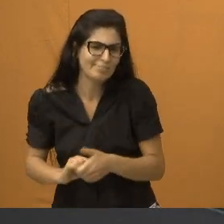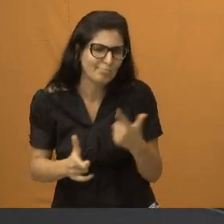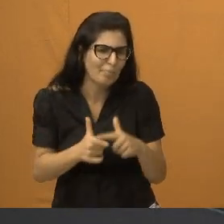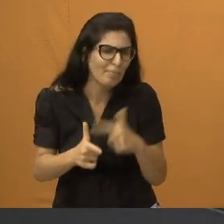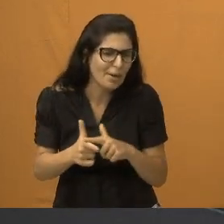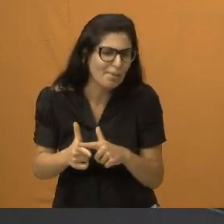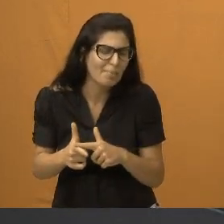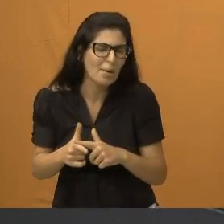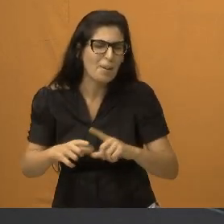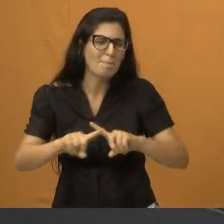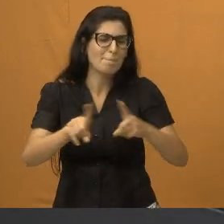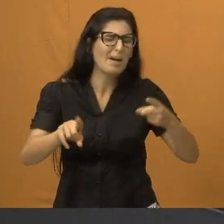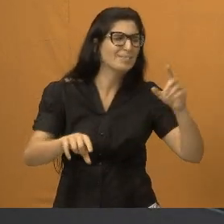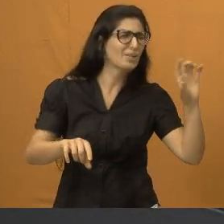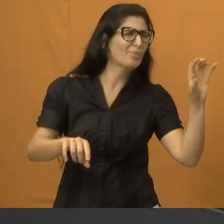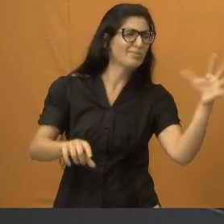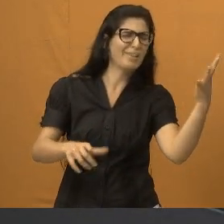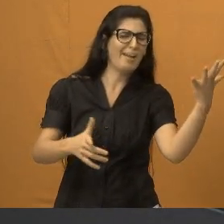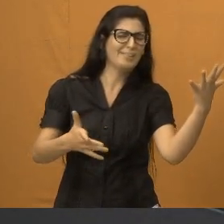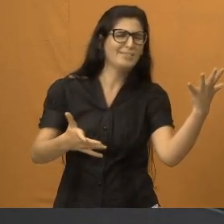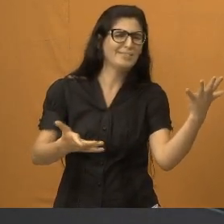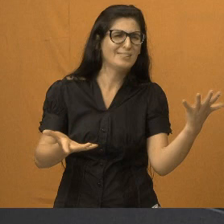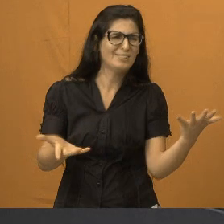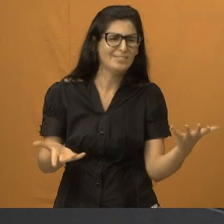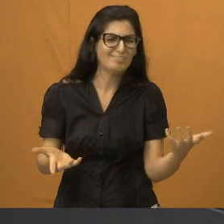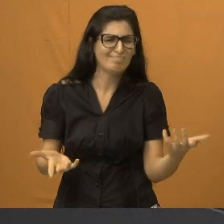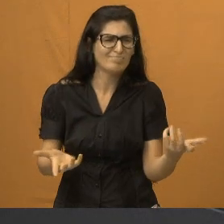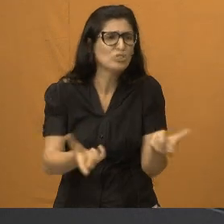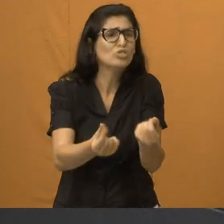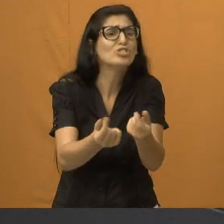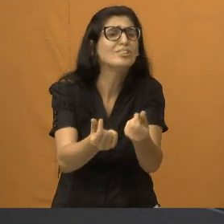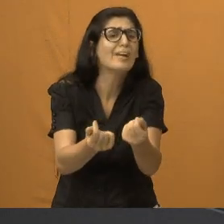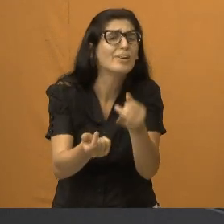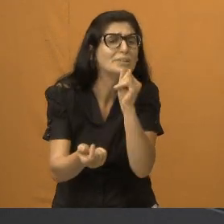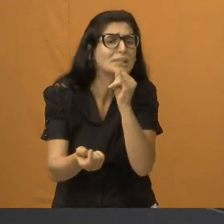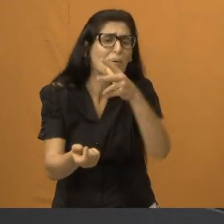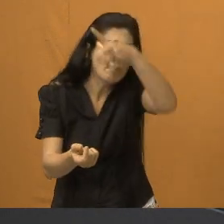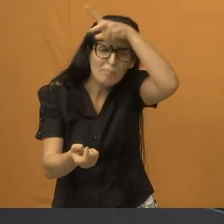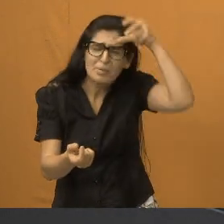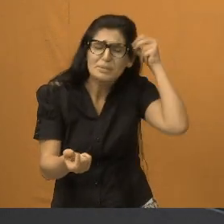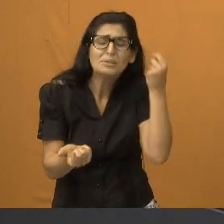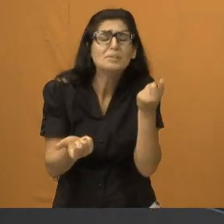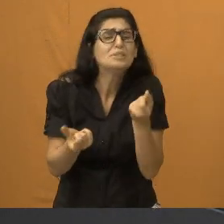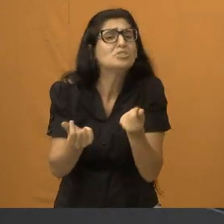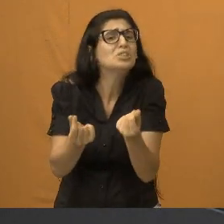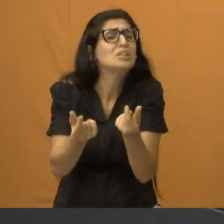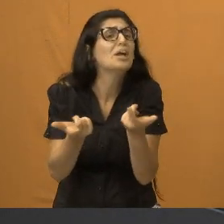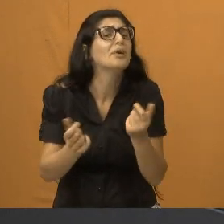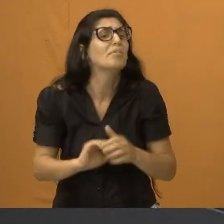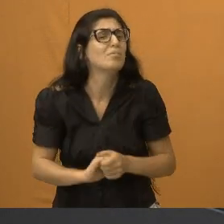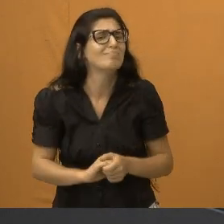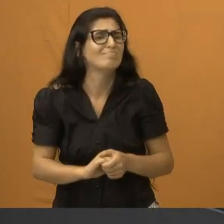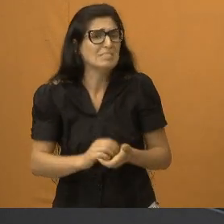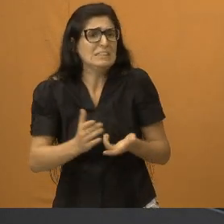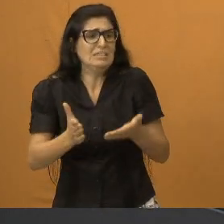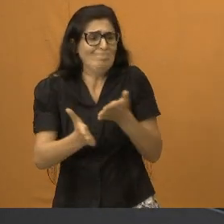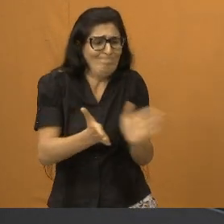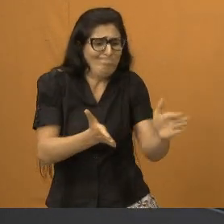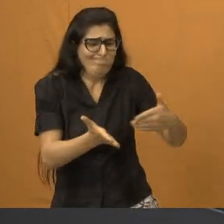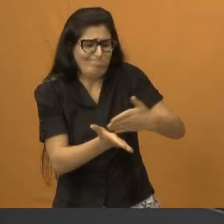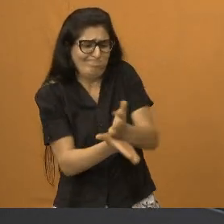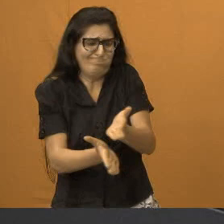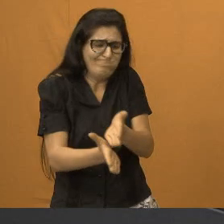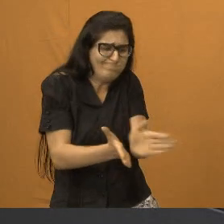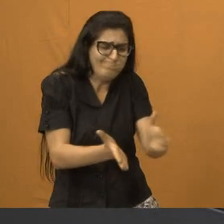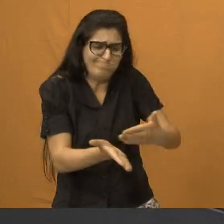outro, puf, cadê o dinheiro? Foi para lá. Mas nós temos que conviver